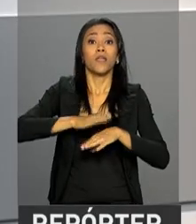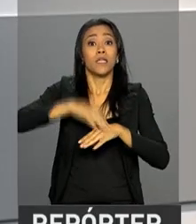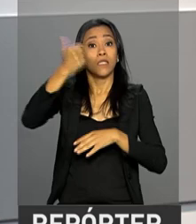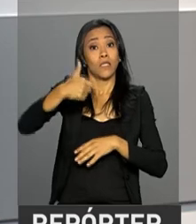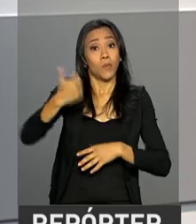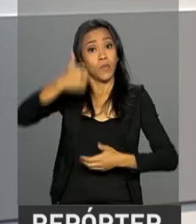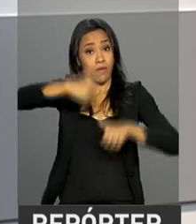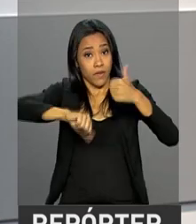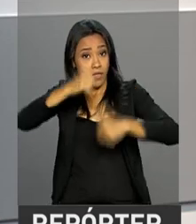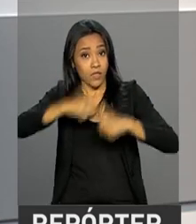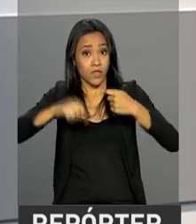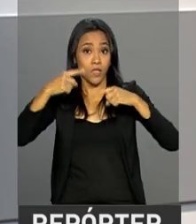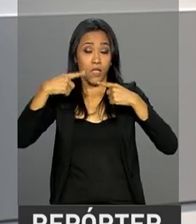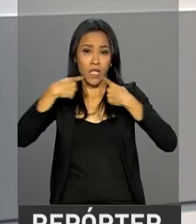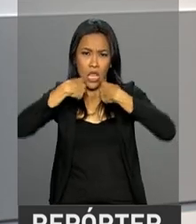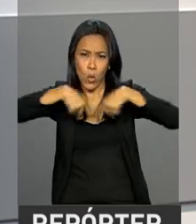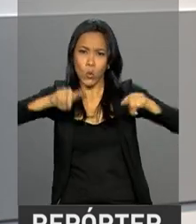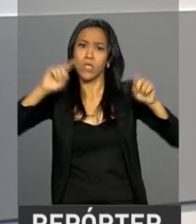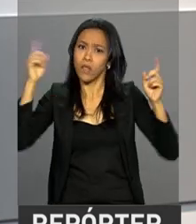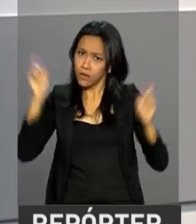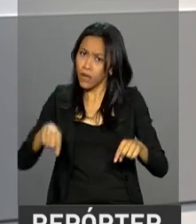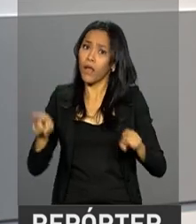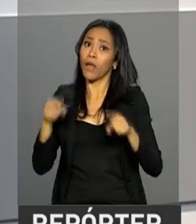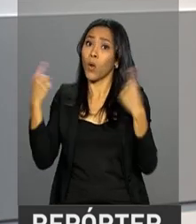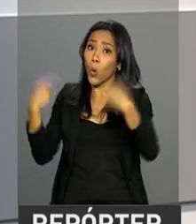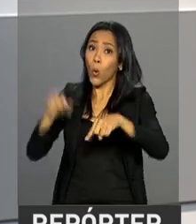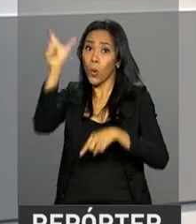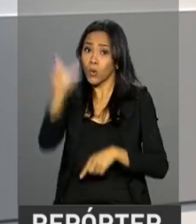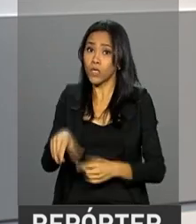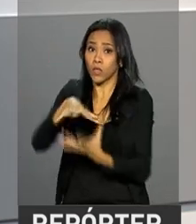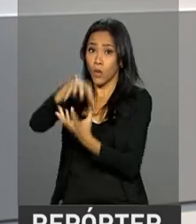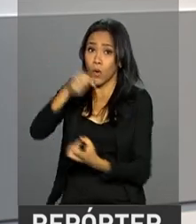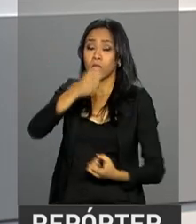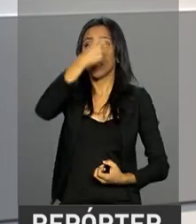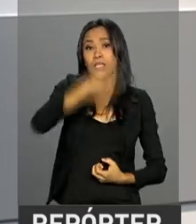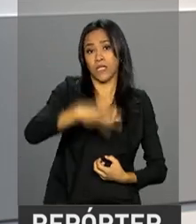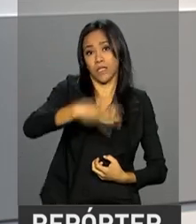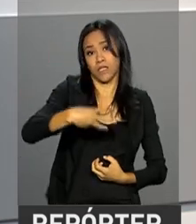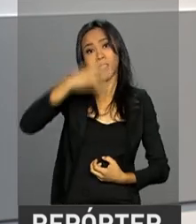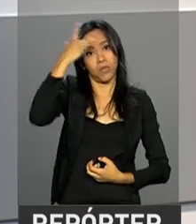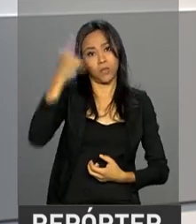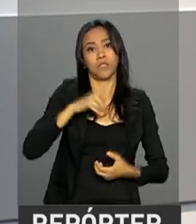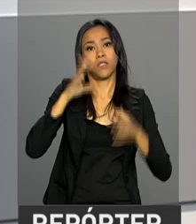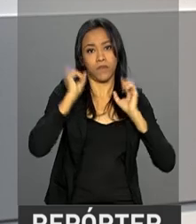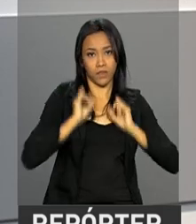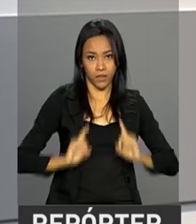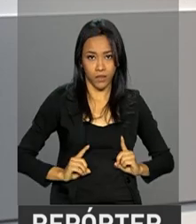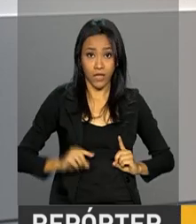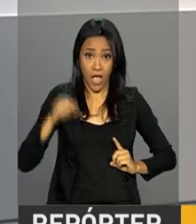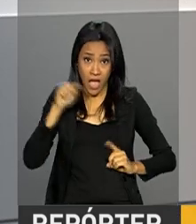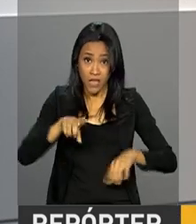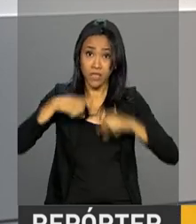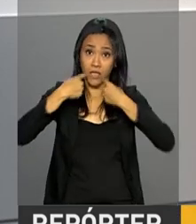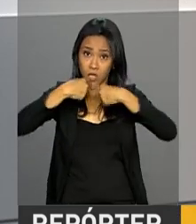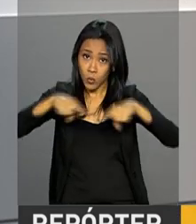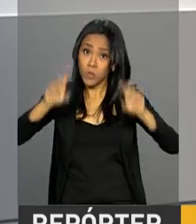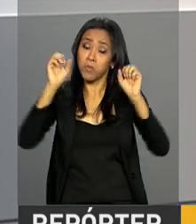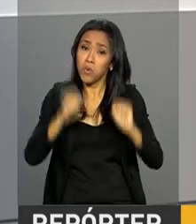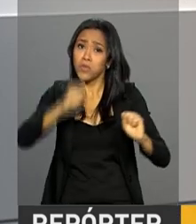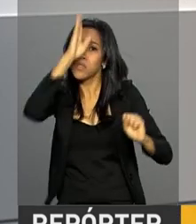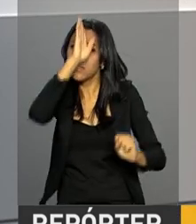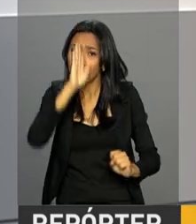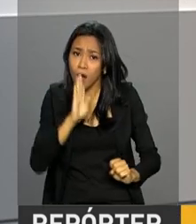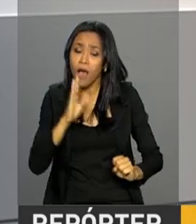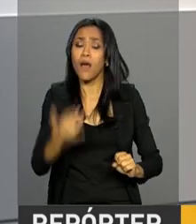denúncias estão as violações contra a pessoa idosa e terceiro lugar contra as pessoas com deficiência as denúncias podem feitas gratuitamente